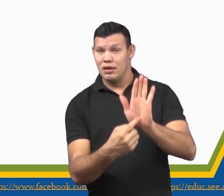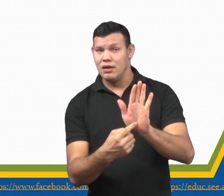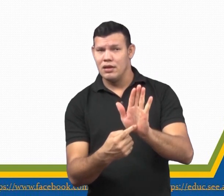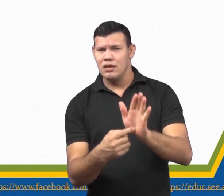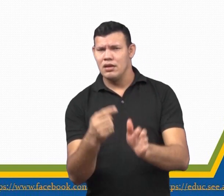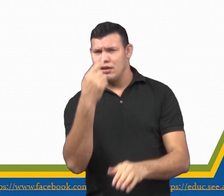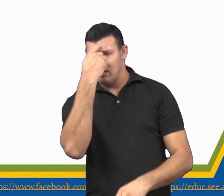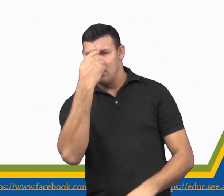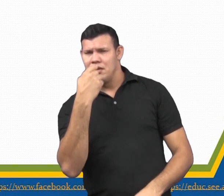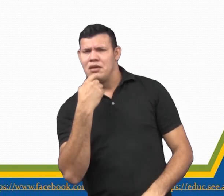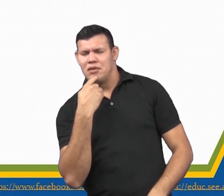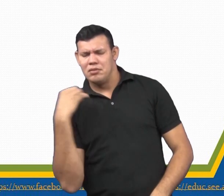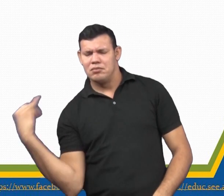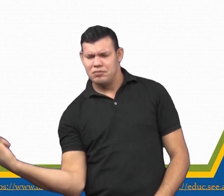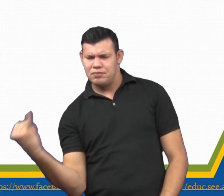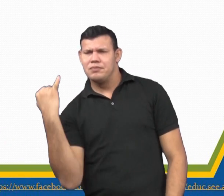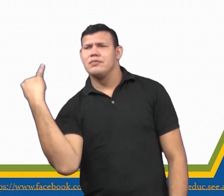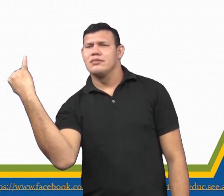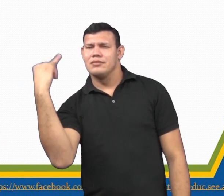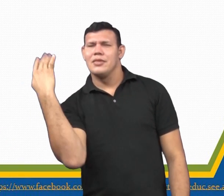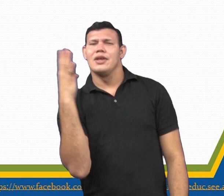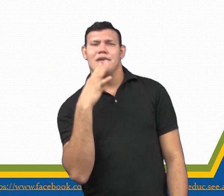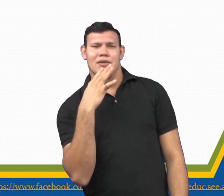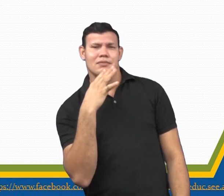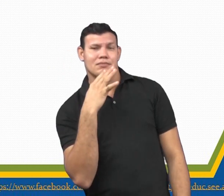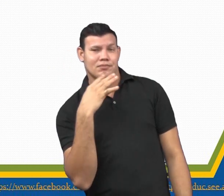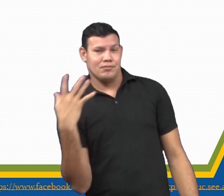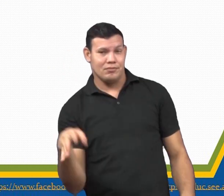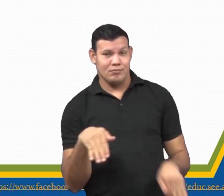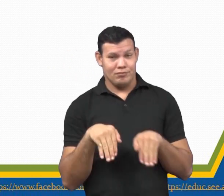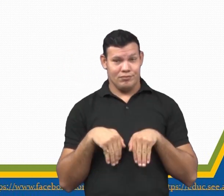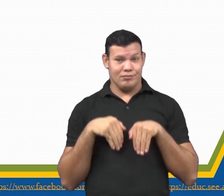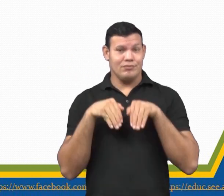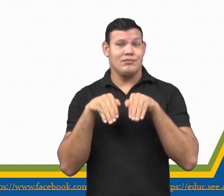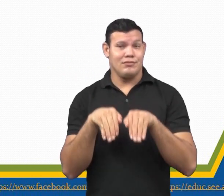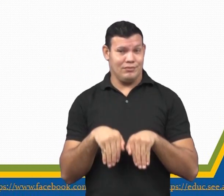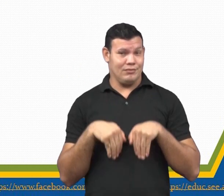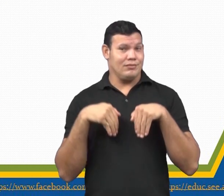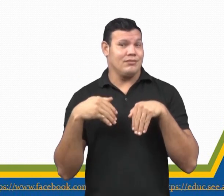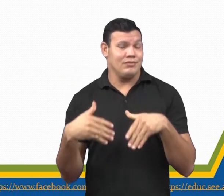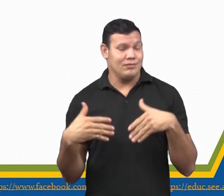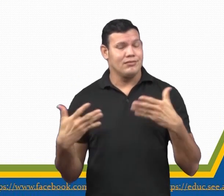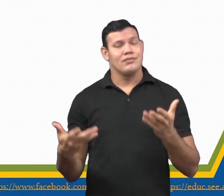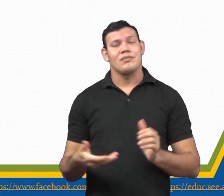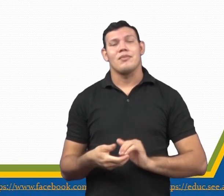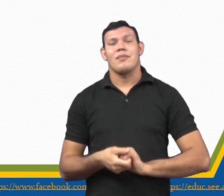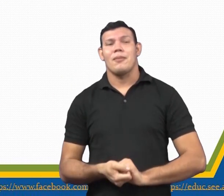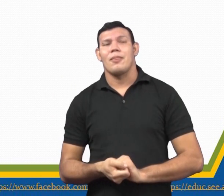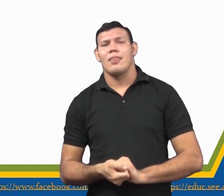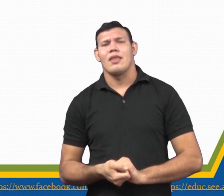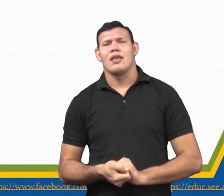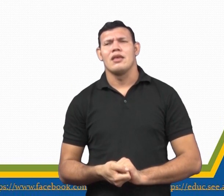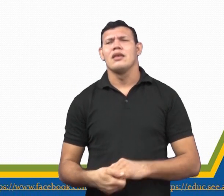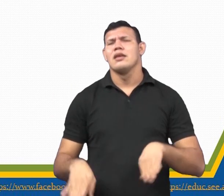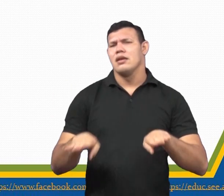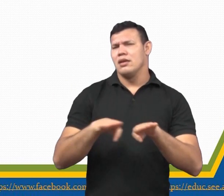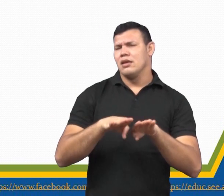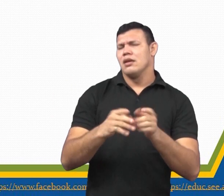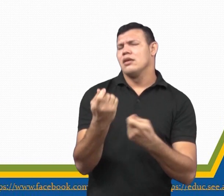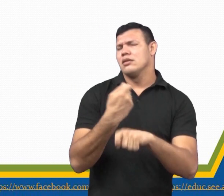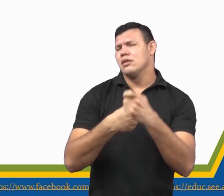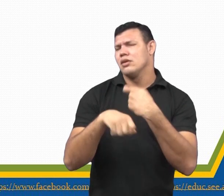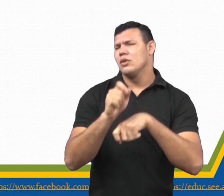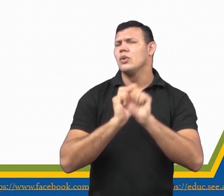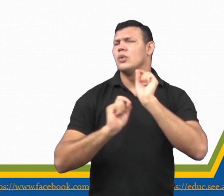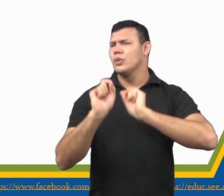bem conhecidas da Austrália, Sydney e Melbourne. E quanto à economia, ainda é importante